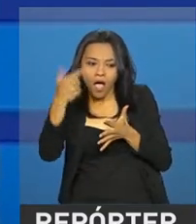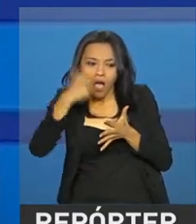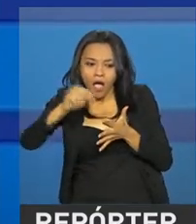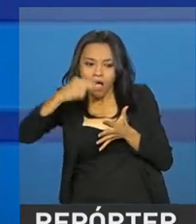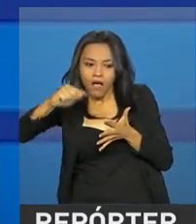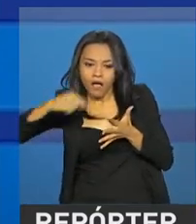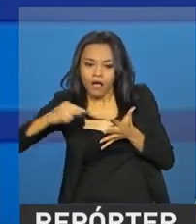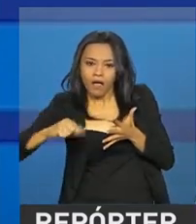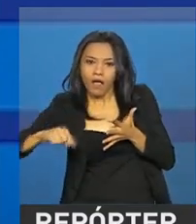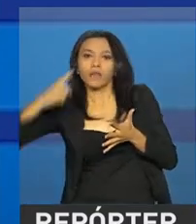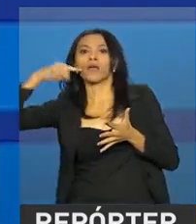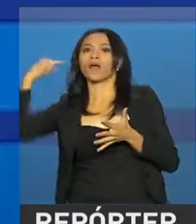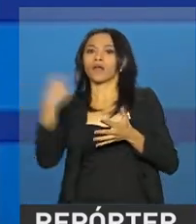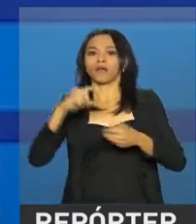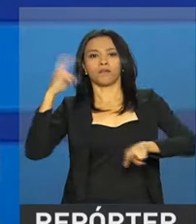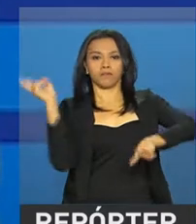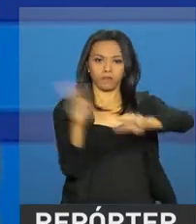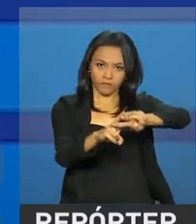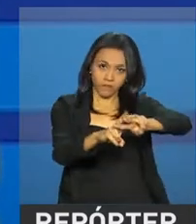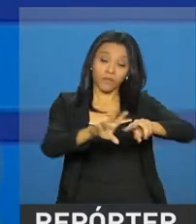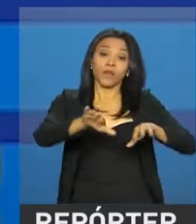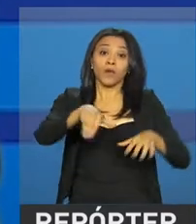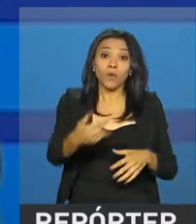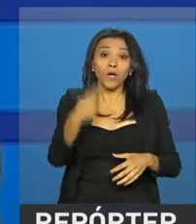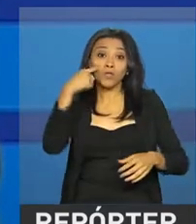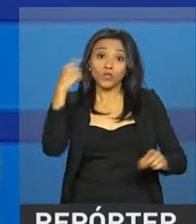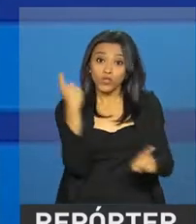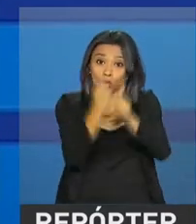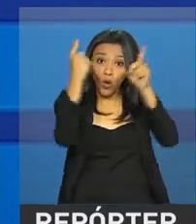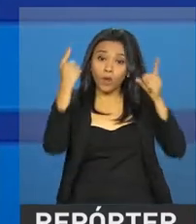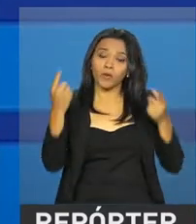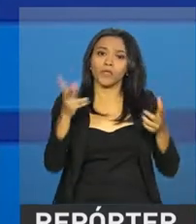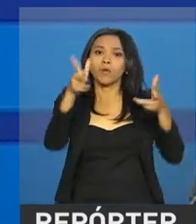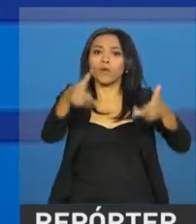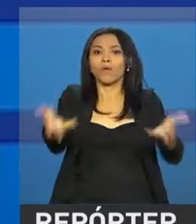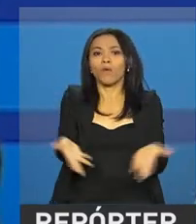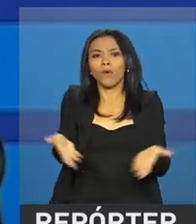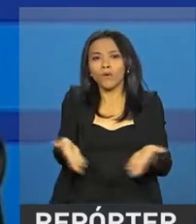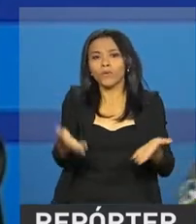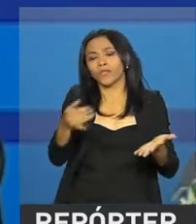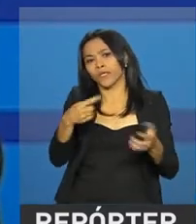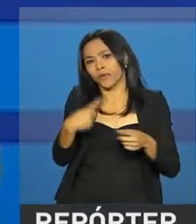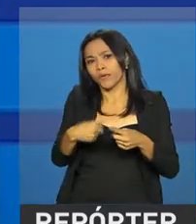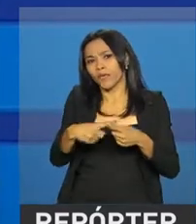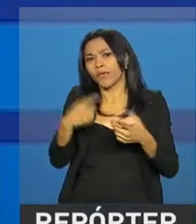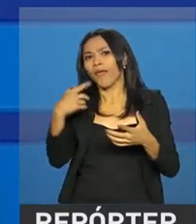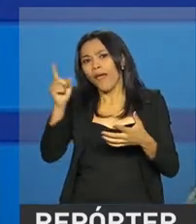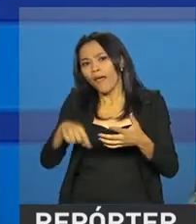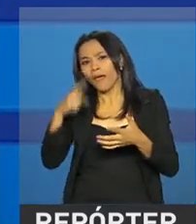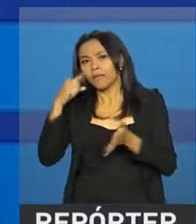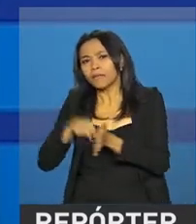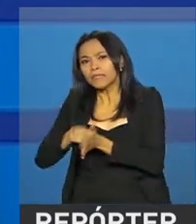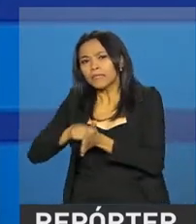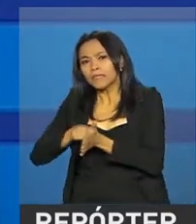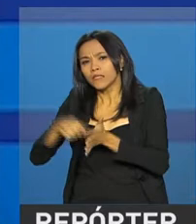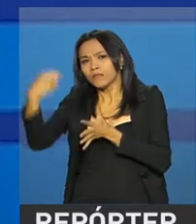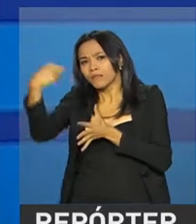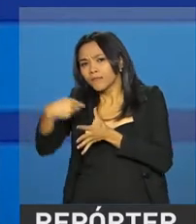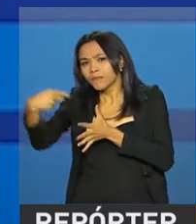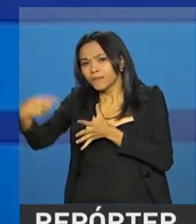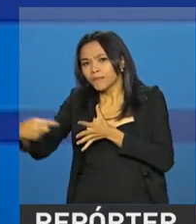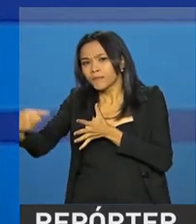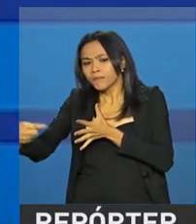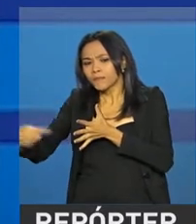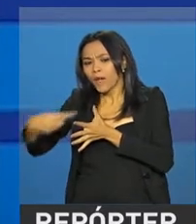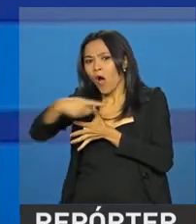direção. Quando você deflagra uma operação como essa de hoje, você está buscando os elementos, vamos dizer assim, aqueles que vão realmente reforçar tudo